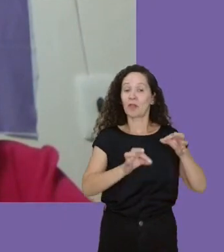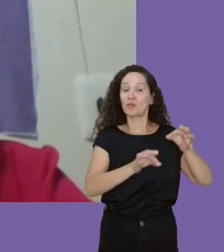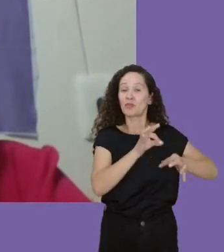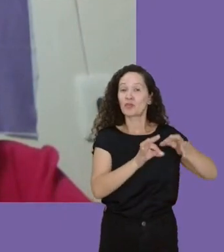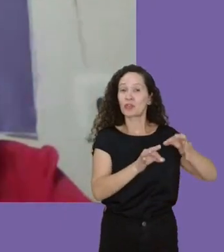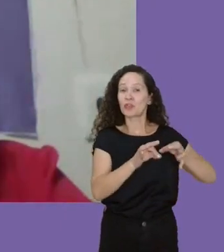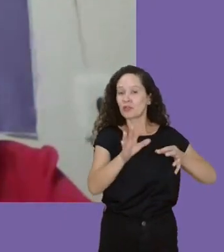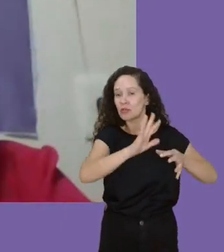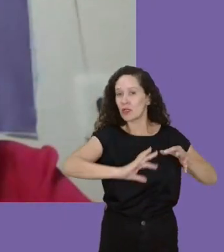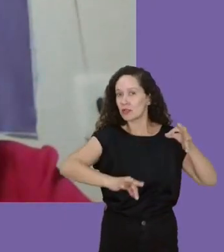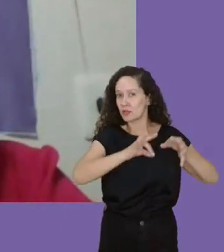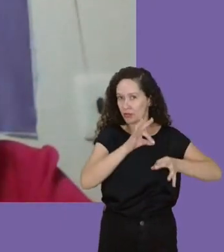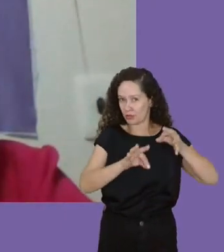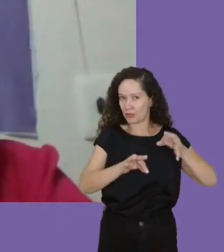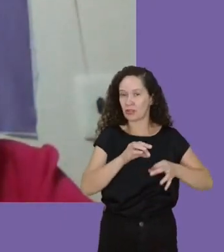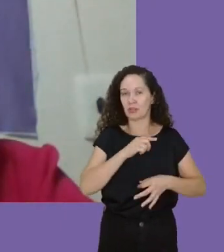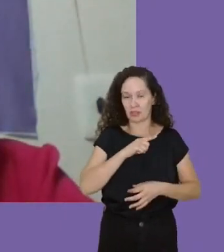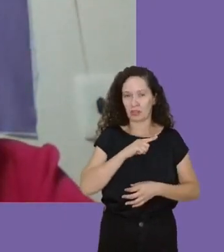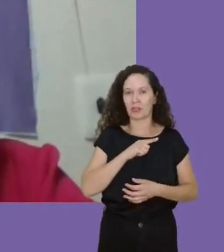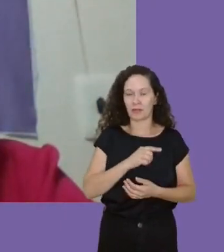para